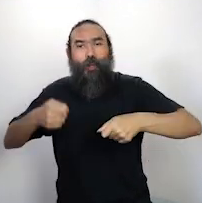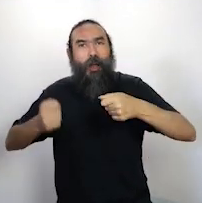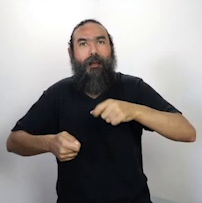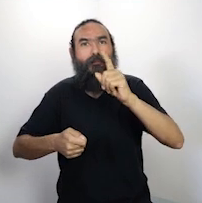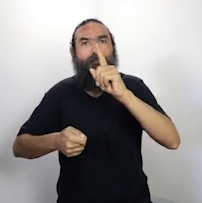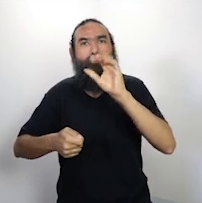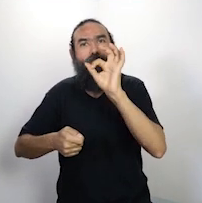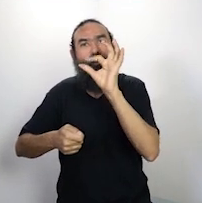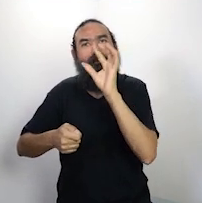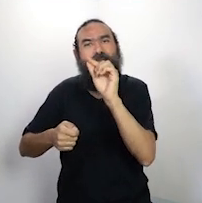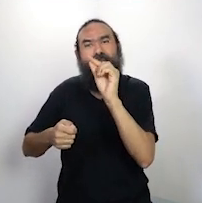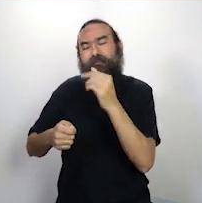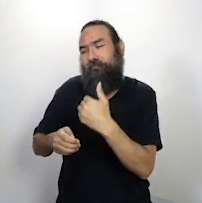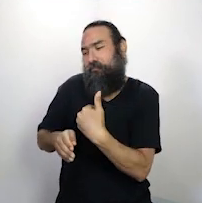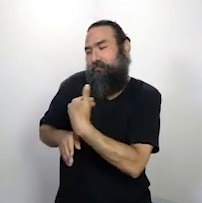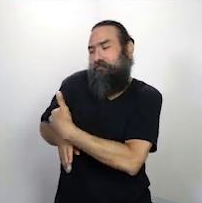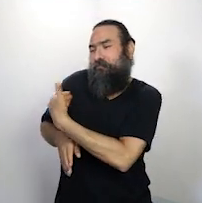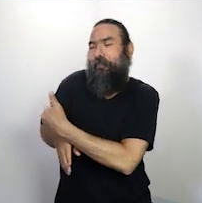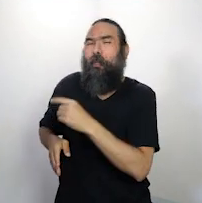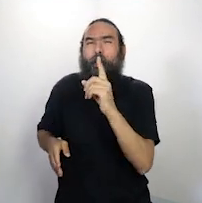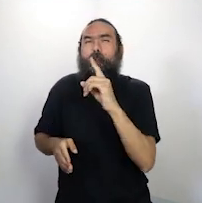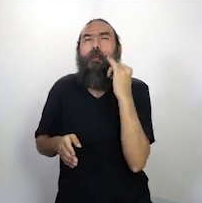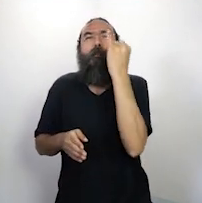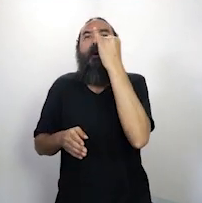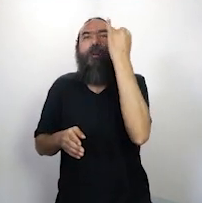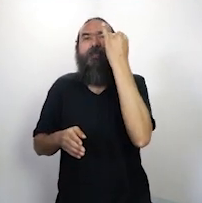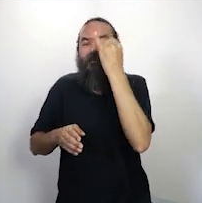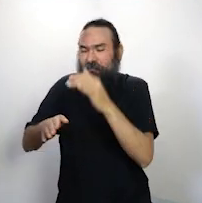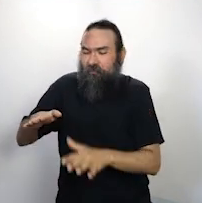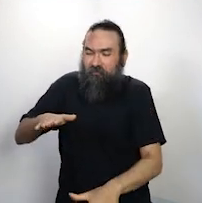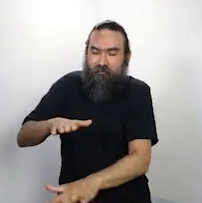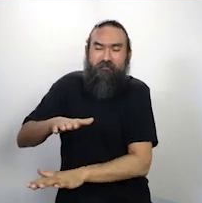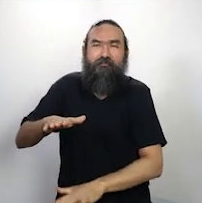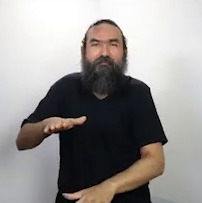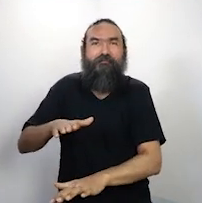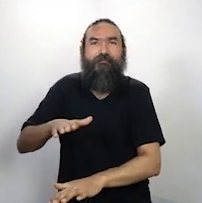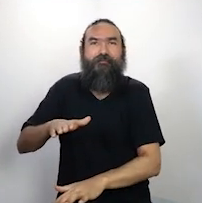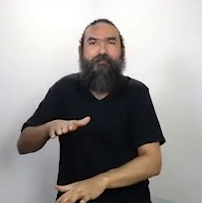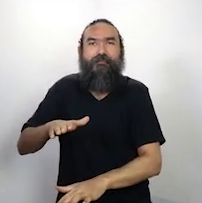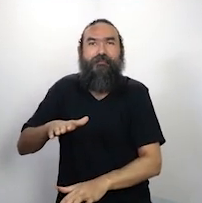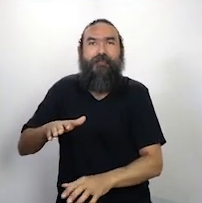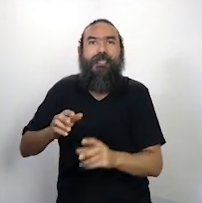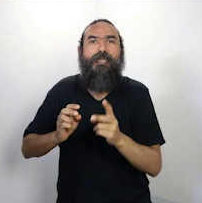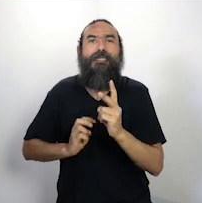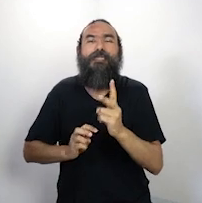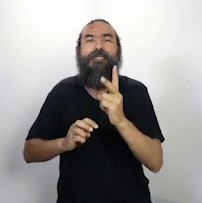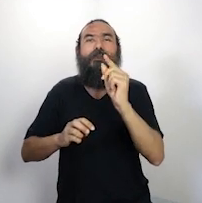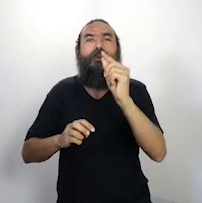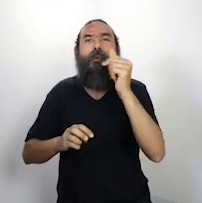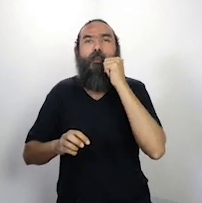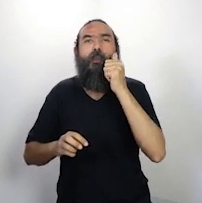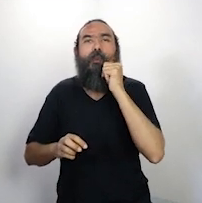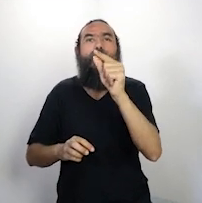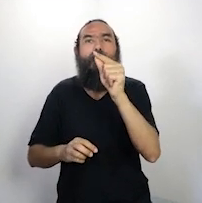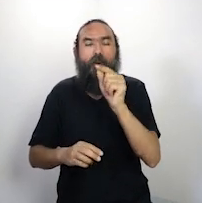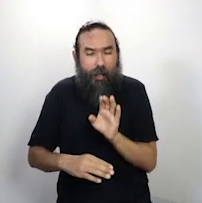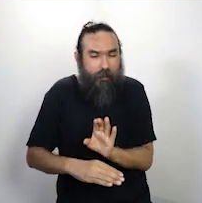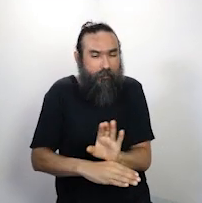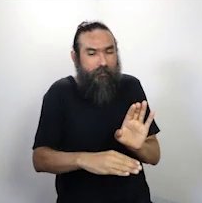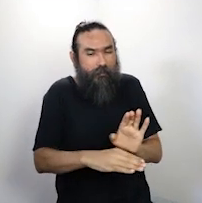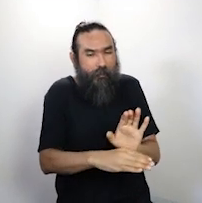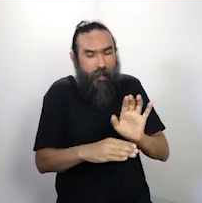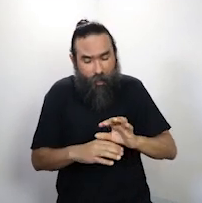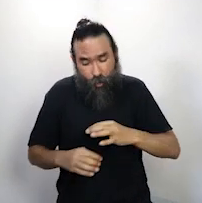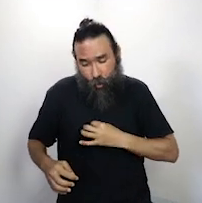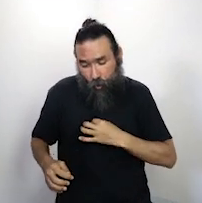não seja importante, né, mas elas não tinham esse protagonismo de estar tocando, então ficavam sempre mais na questão da alimentação, da